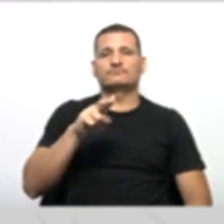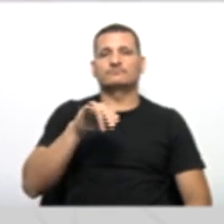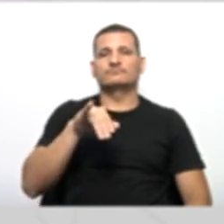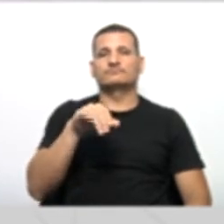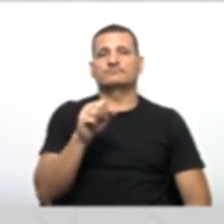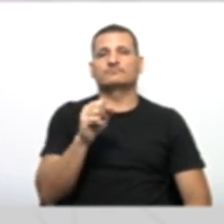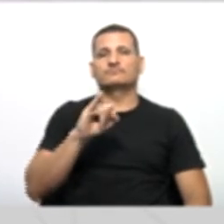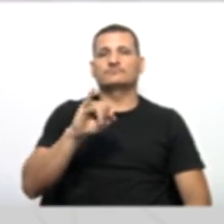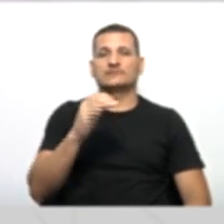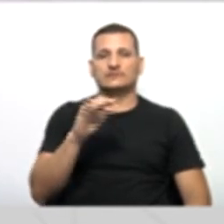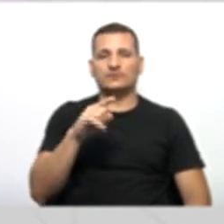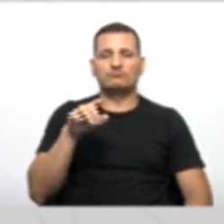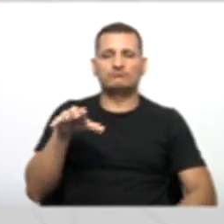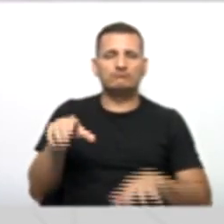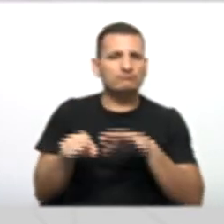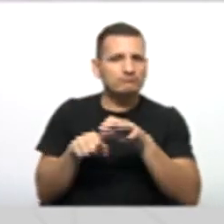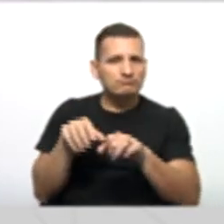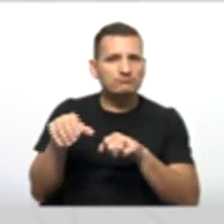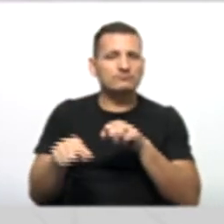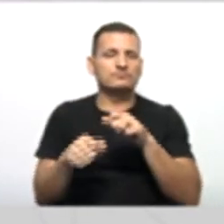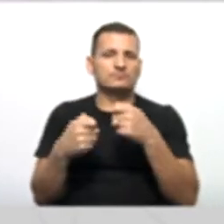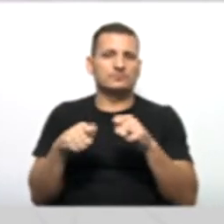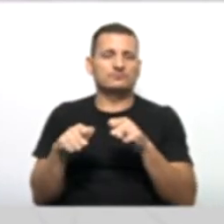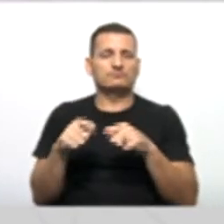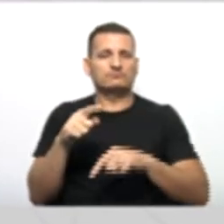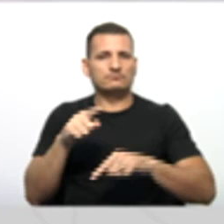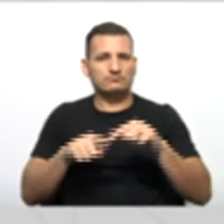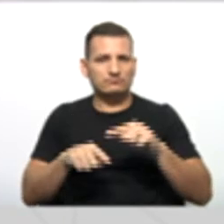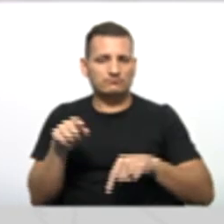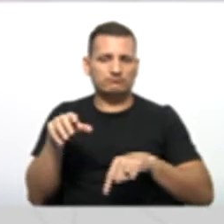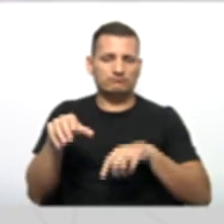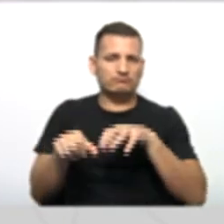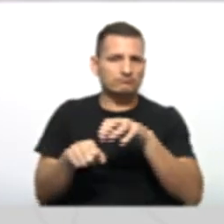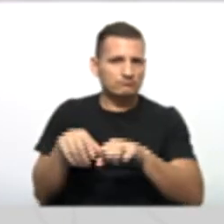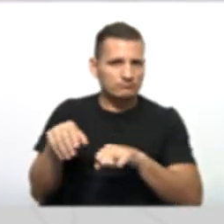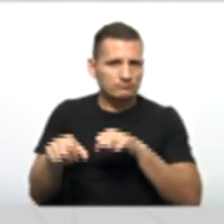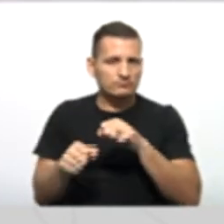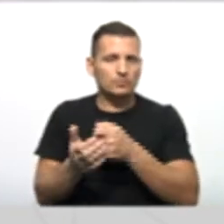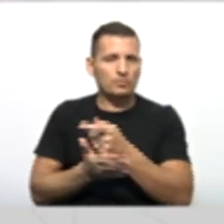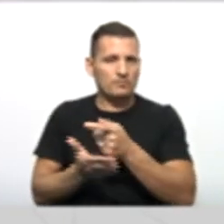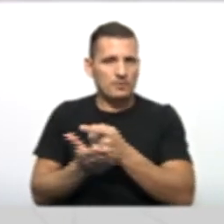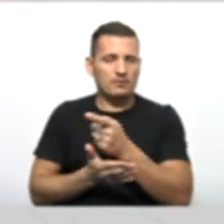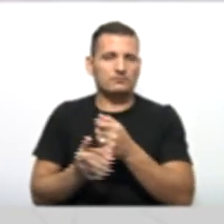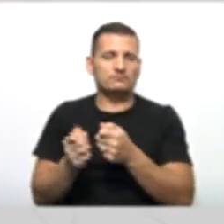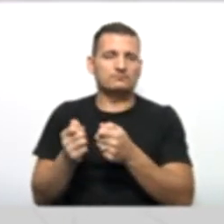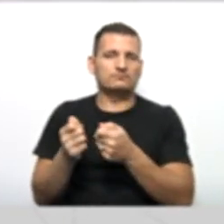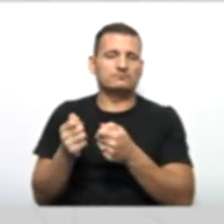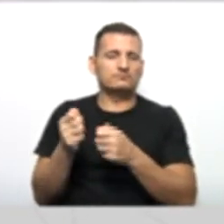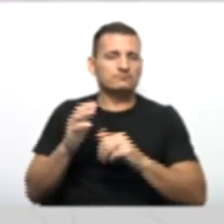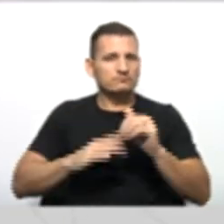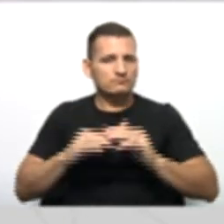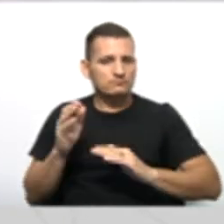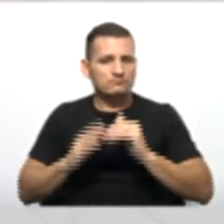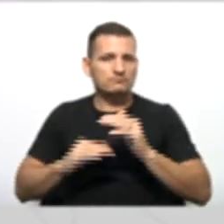gente precisa fazer aquisição de produtos, precisa fazer aquisição de mão de obra,